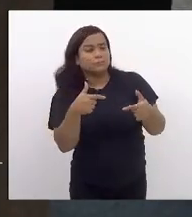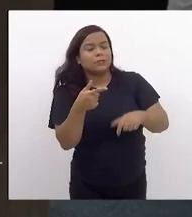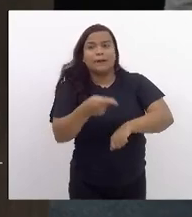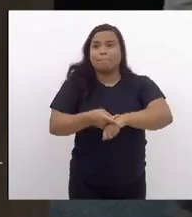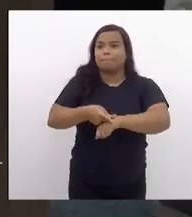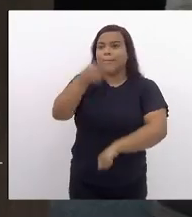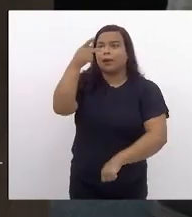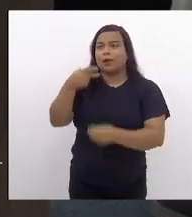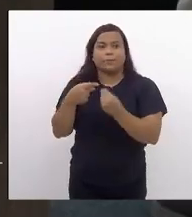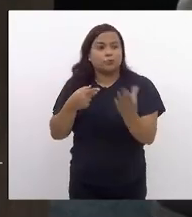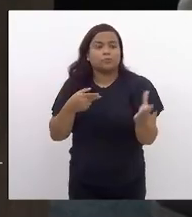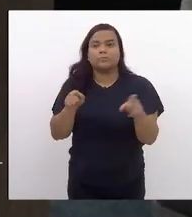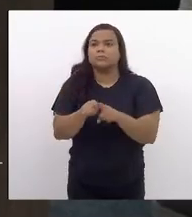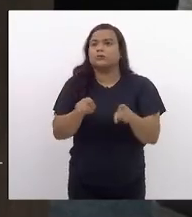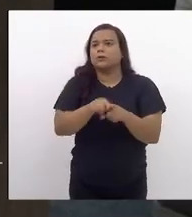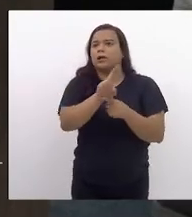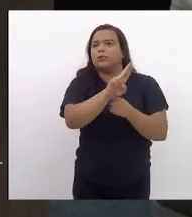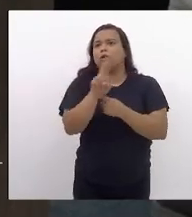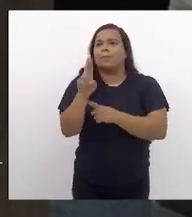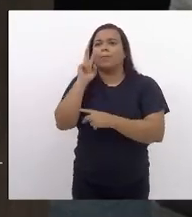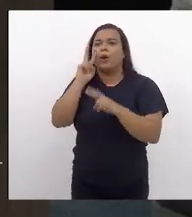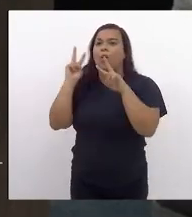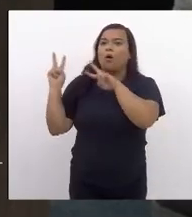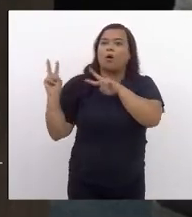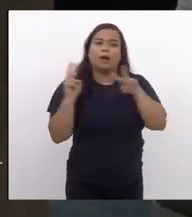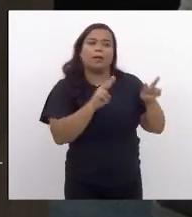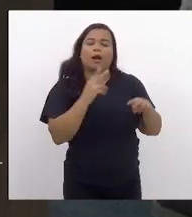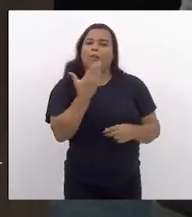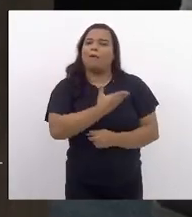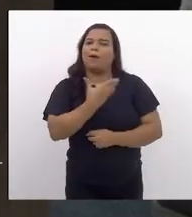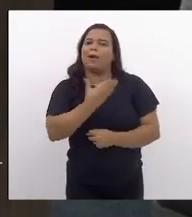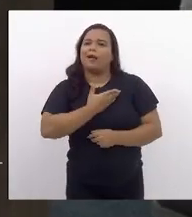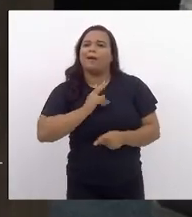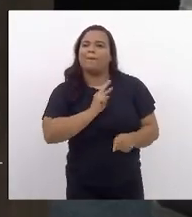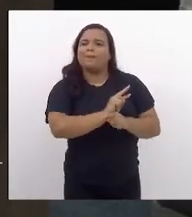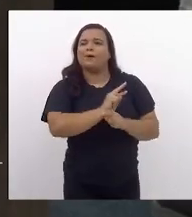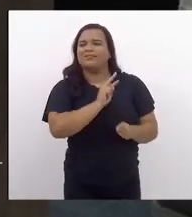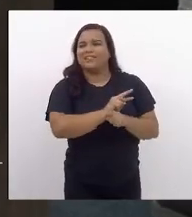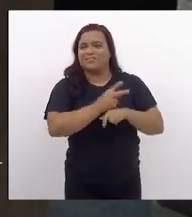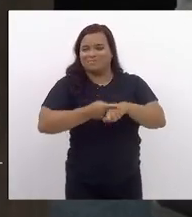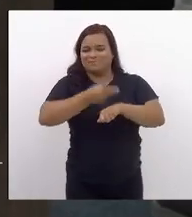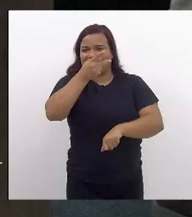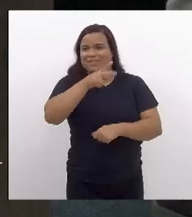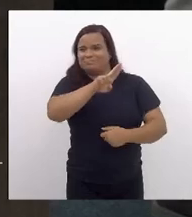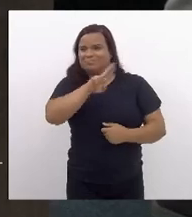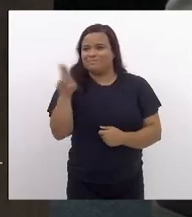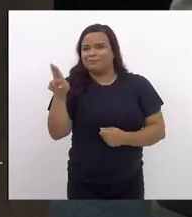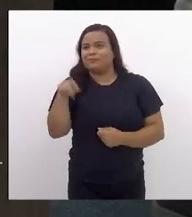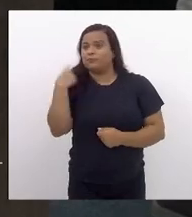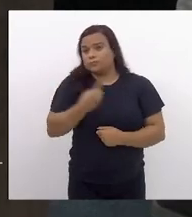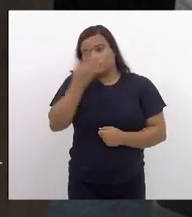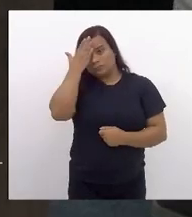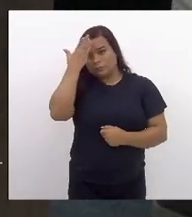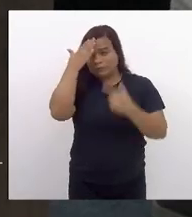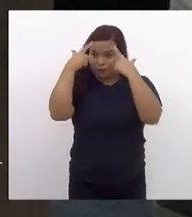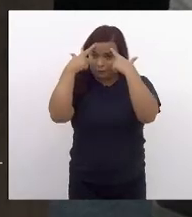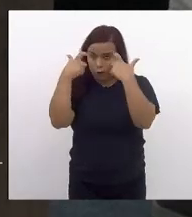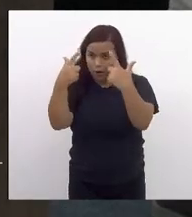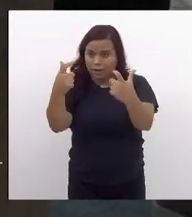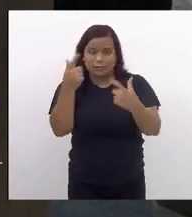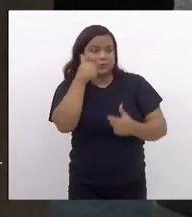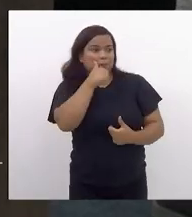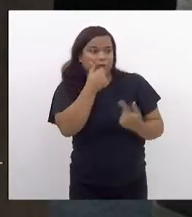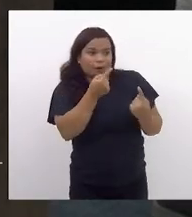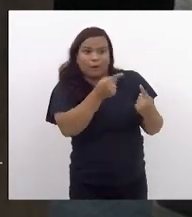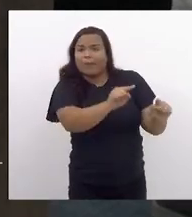premiação com o nome Olhar do Colega que Protege. A gente sabe que a violência contra a mulher ela é muito negligenciada.